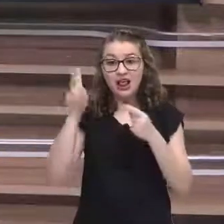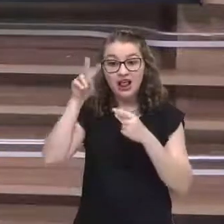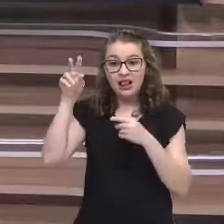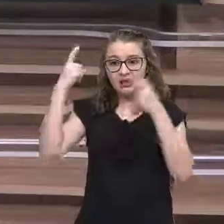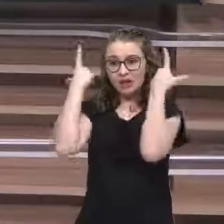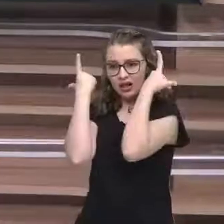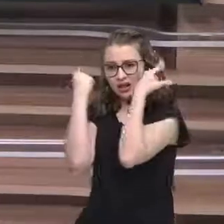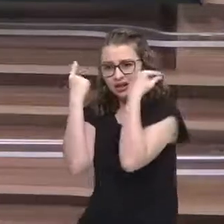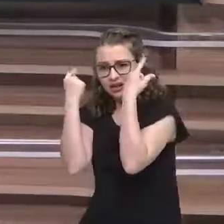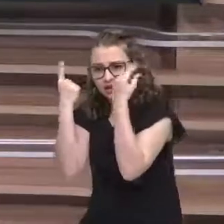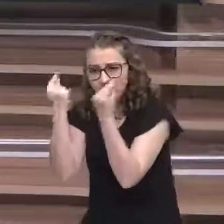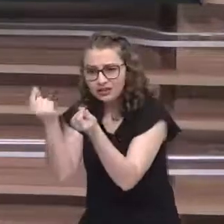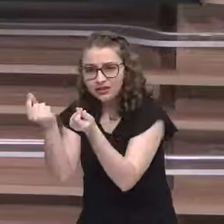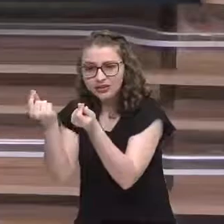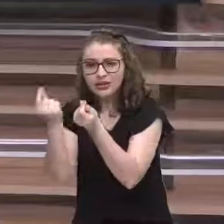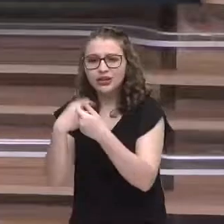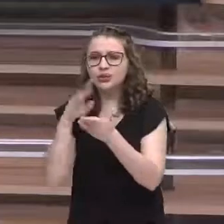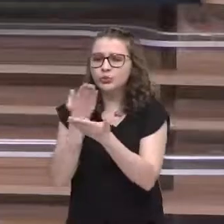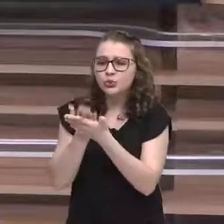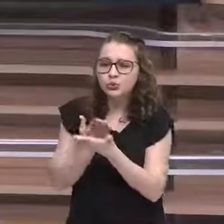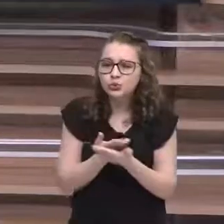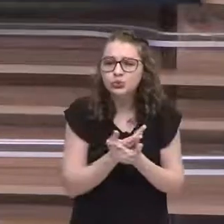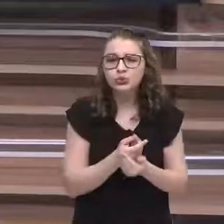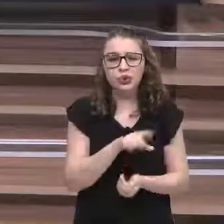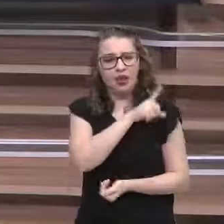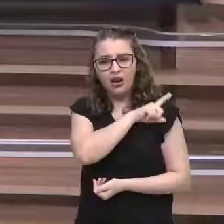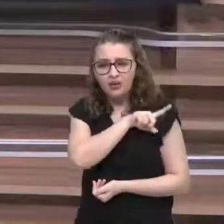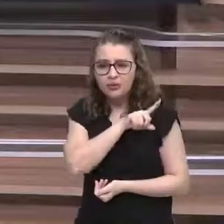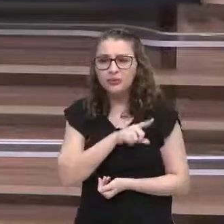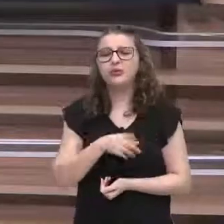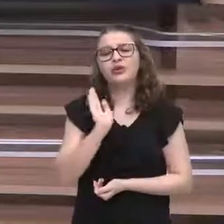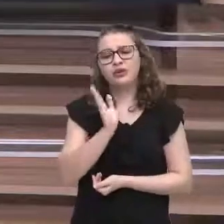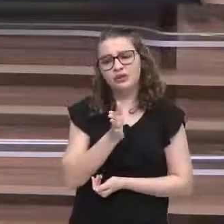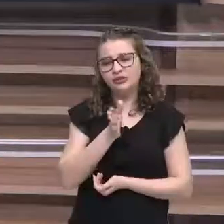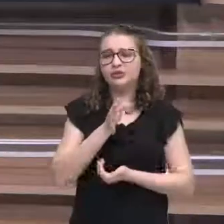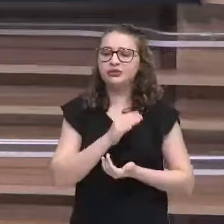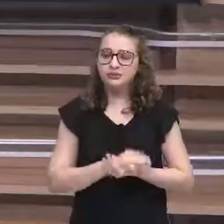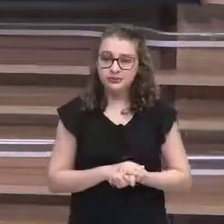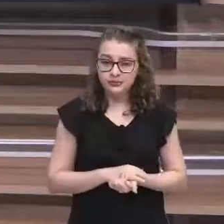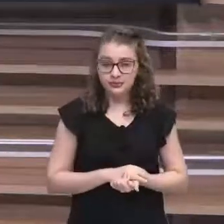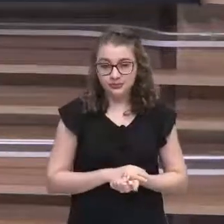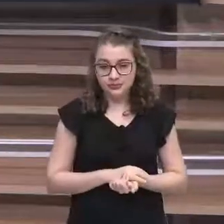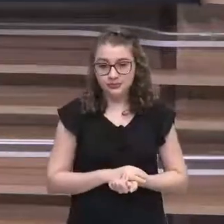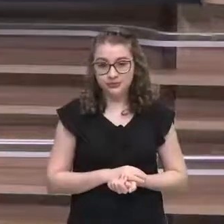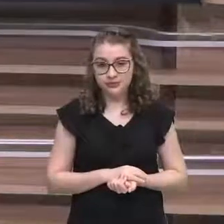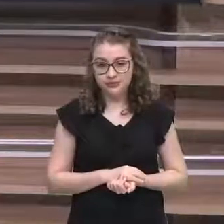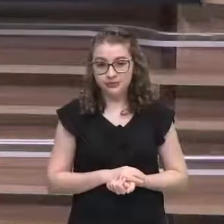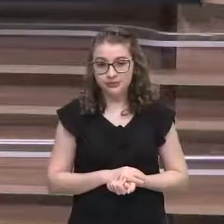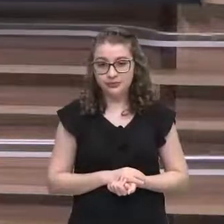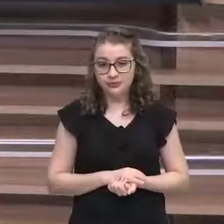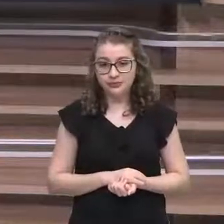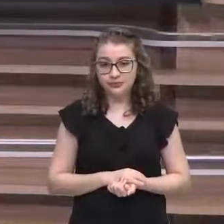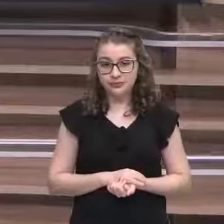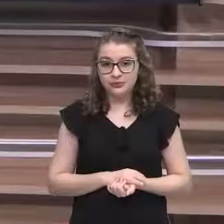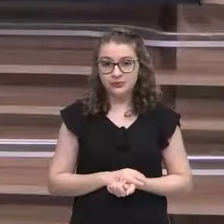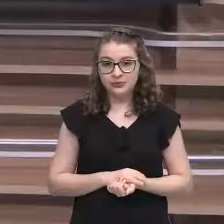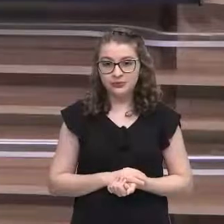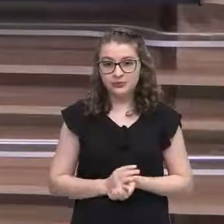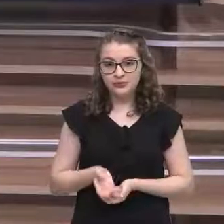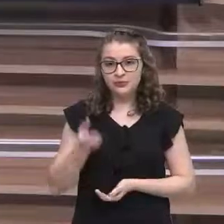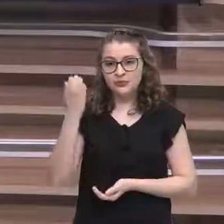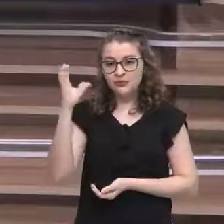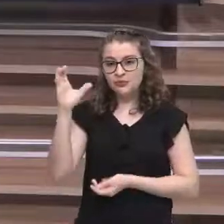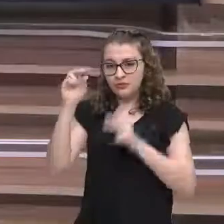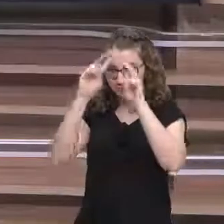né? Que nós vimos aí no primeiro ano, né? Então, as ciências humanas, a partir do